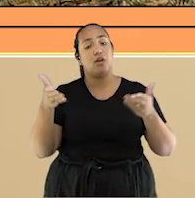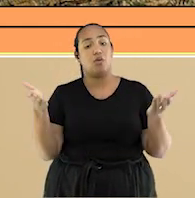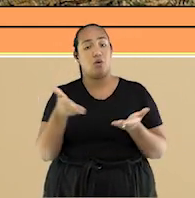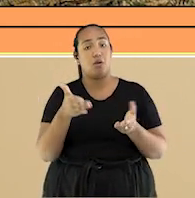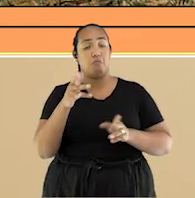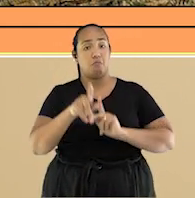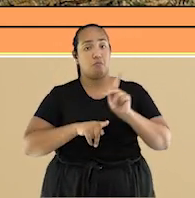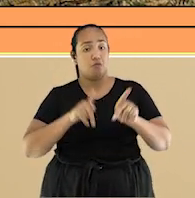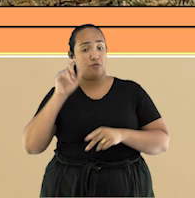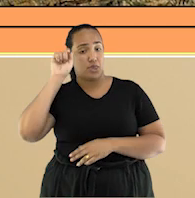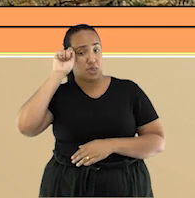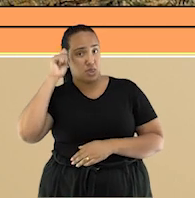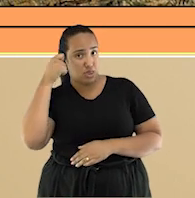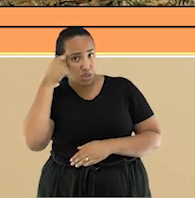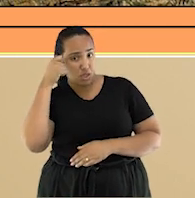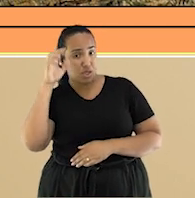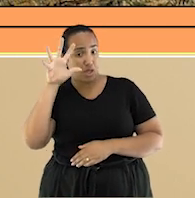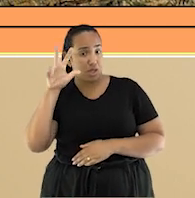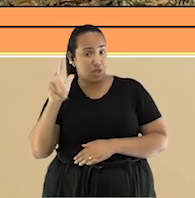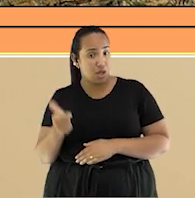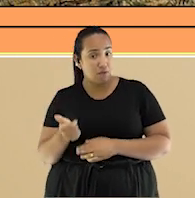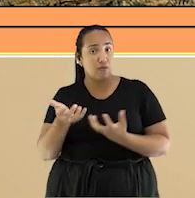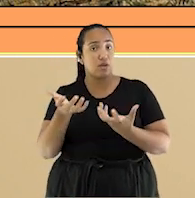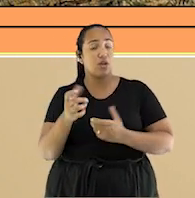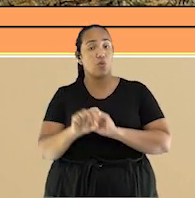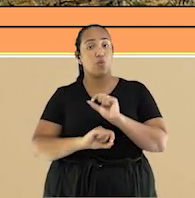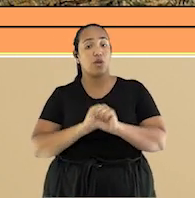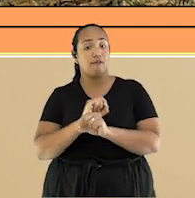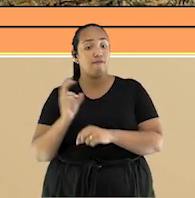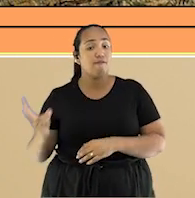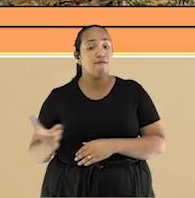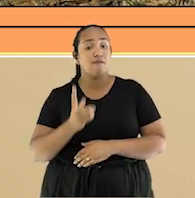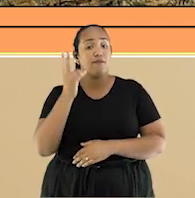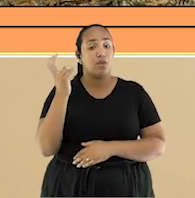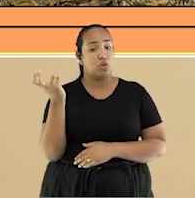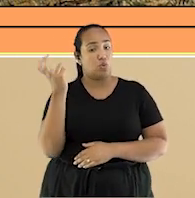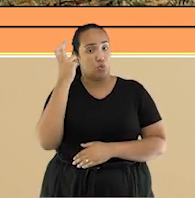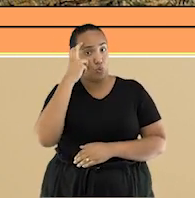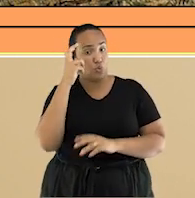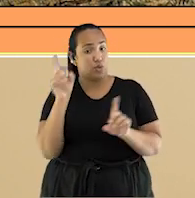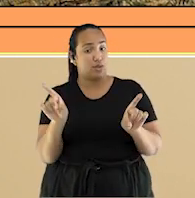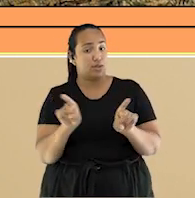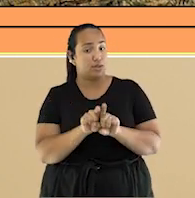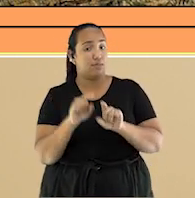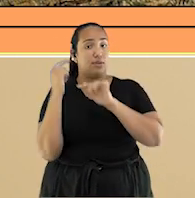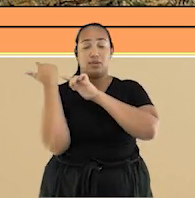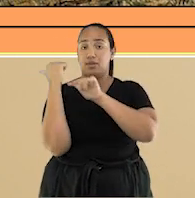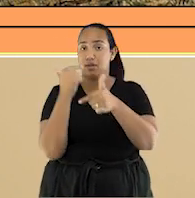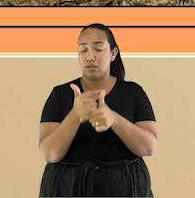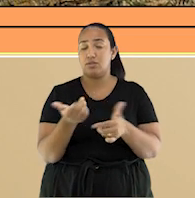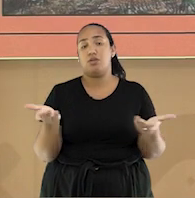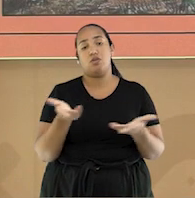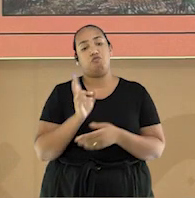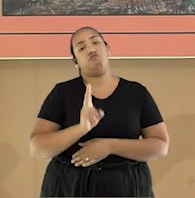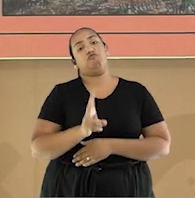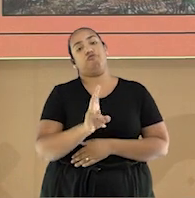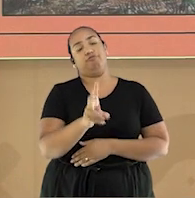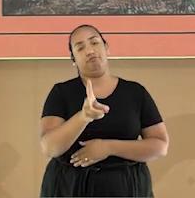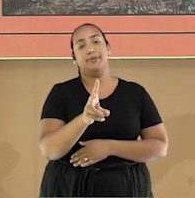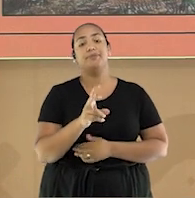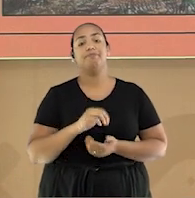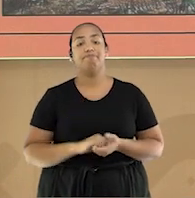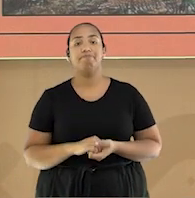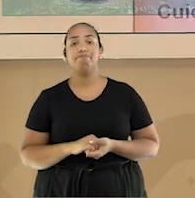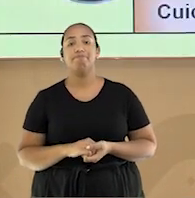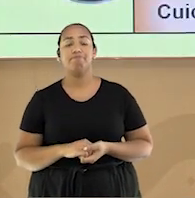escravos procuraram manter seus valores culturais e preservar suas tradições culturais. Podemos